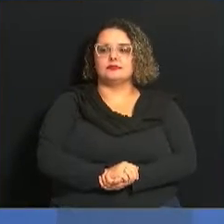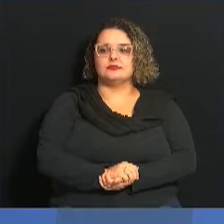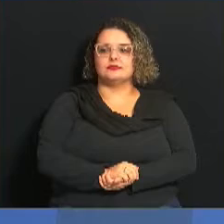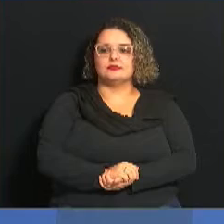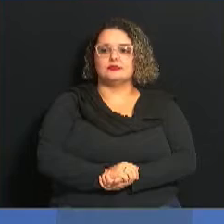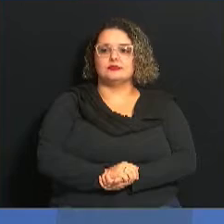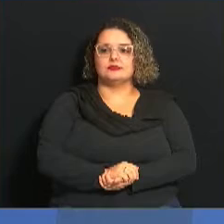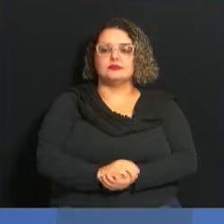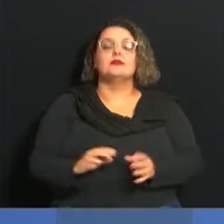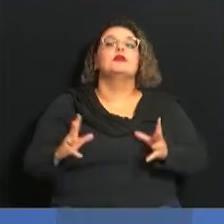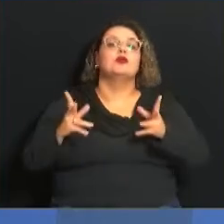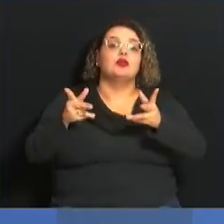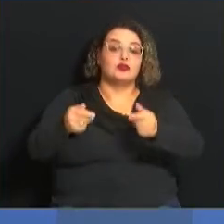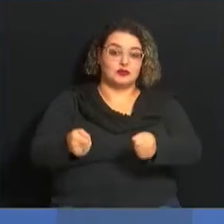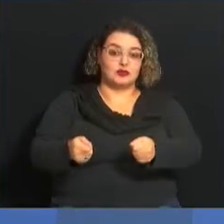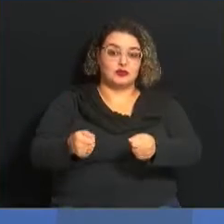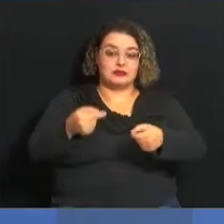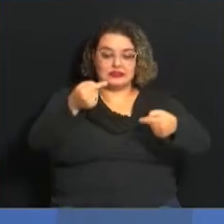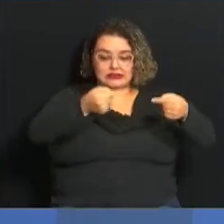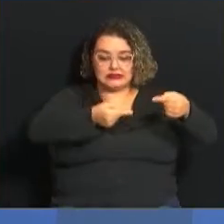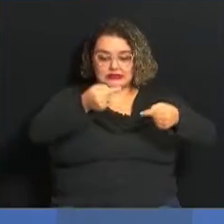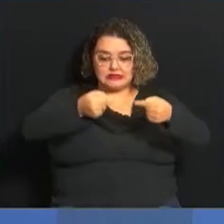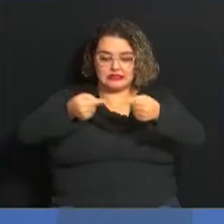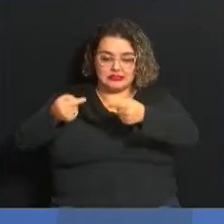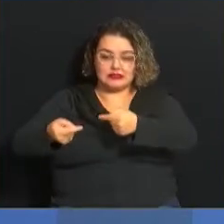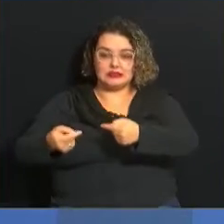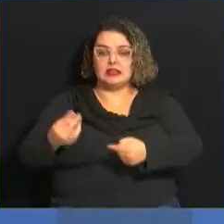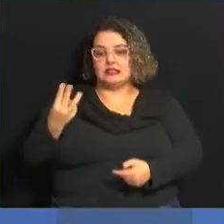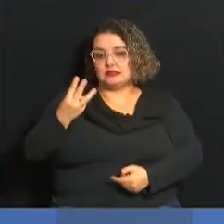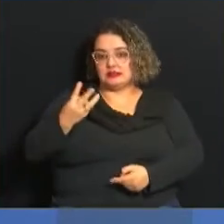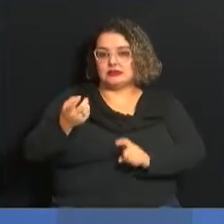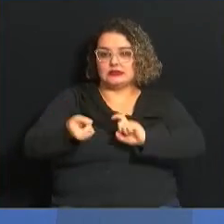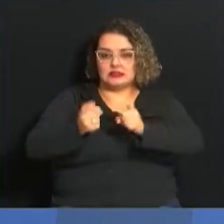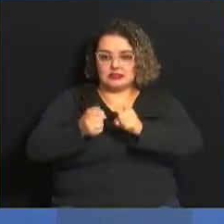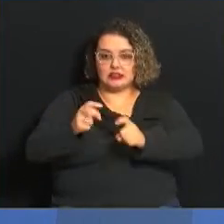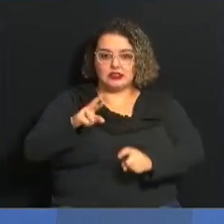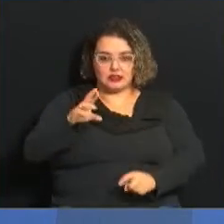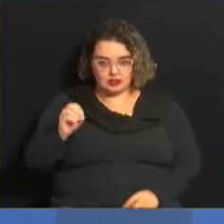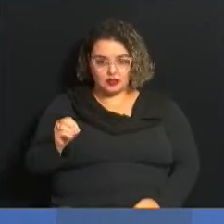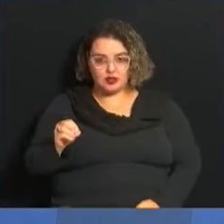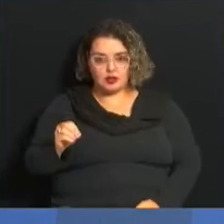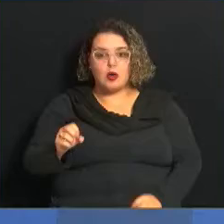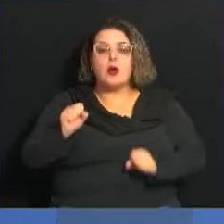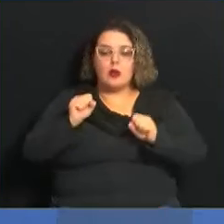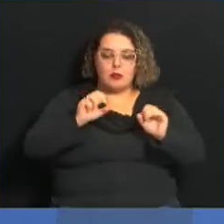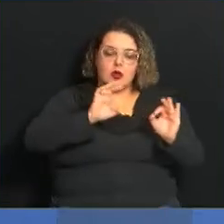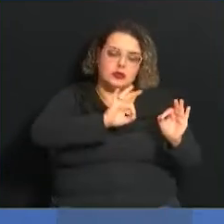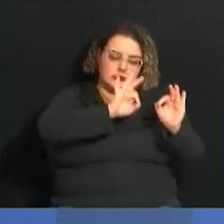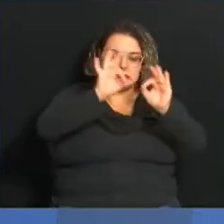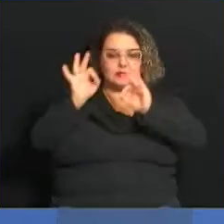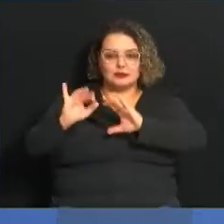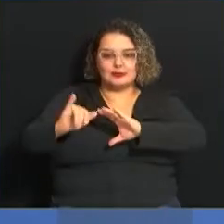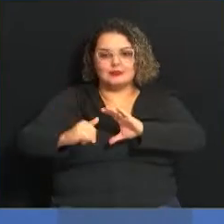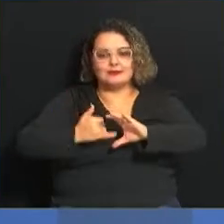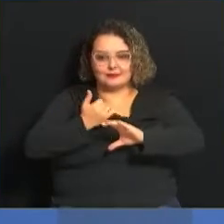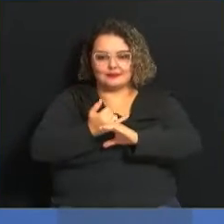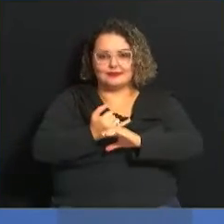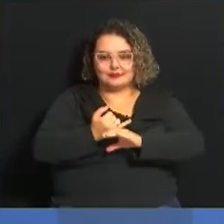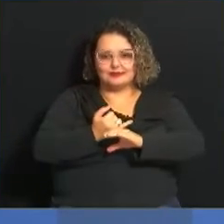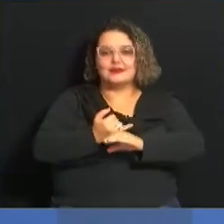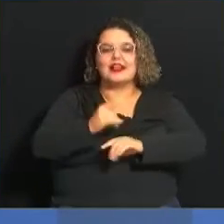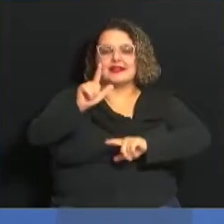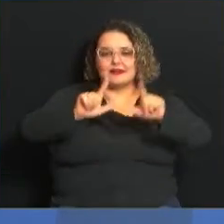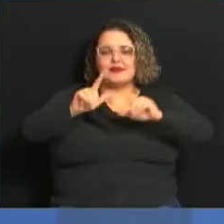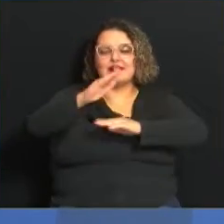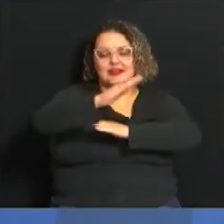E todas as discussões da terceira reunião ordinária podem ser conferidas no youtube.com/TV Câmara